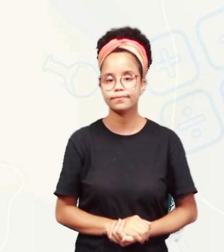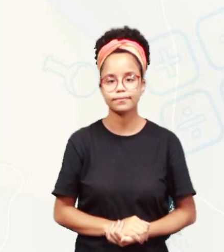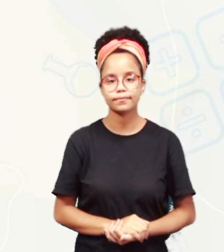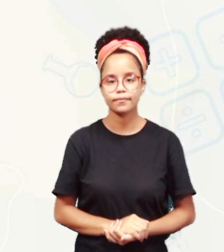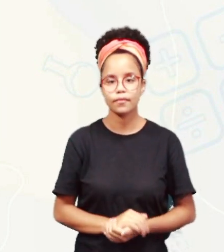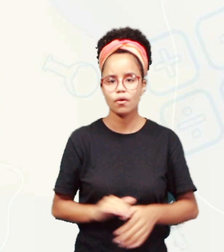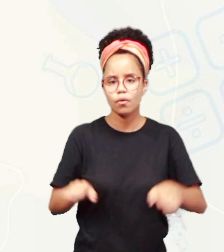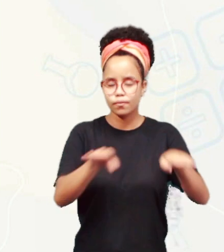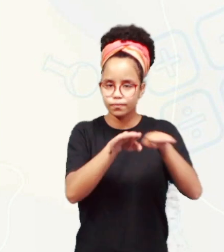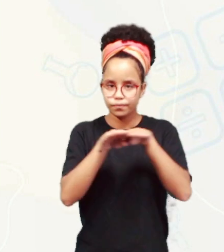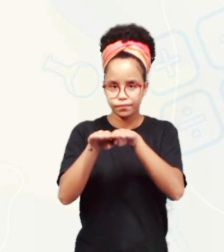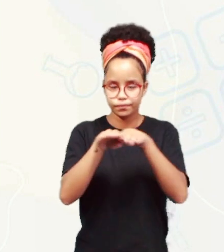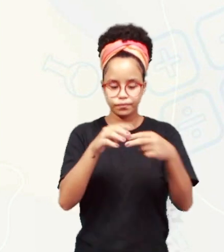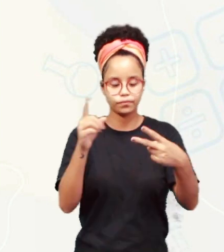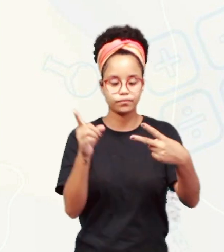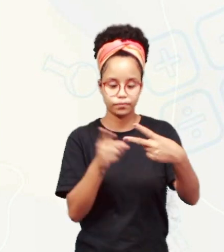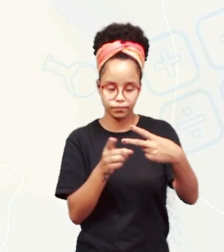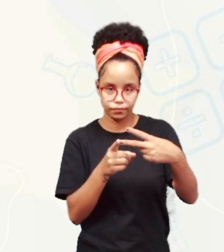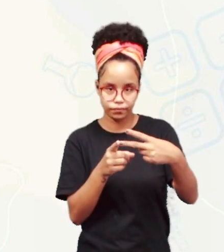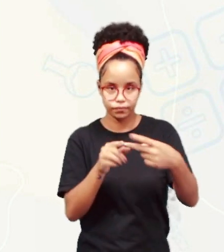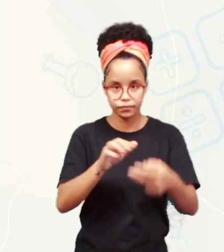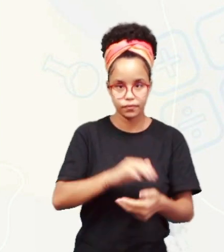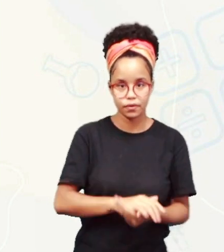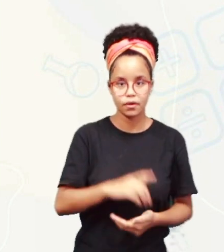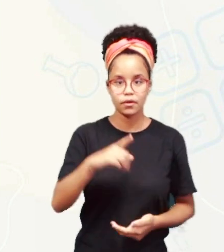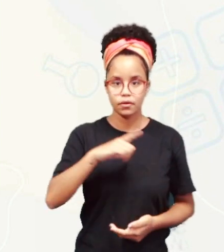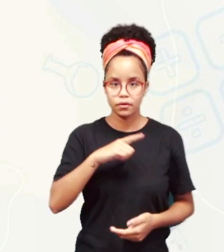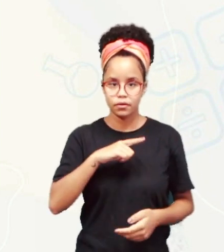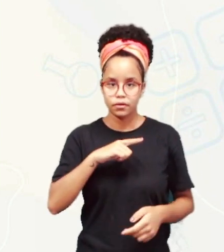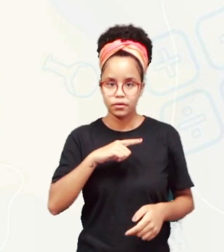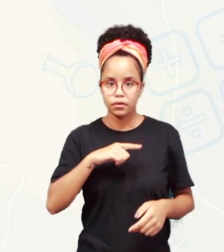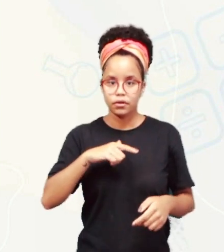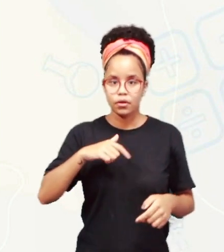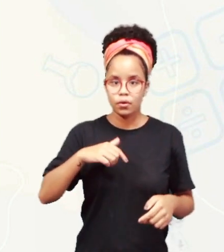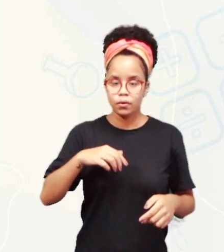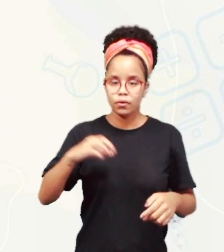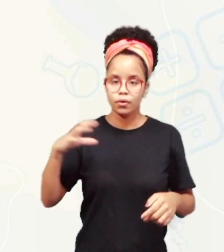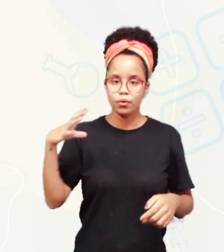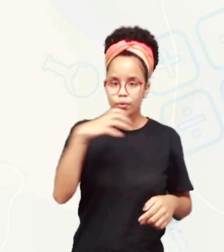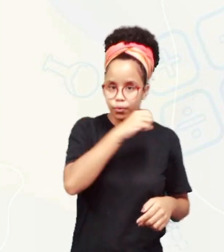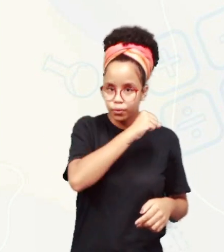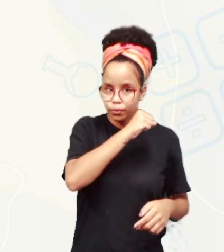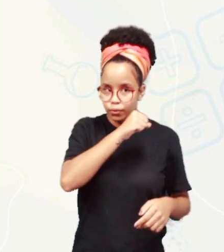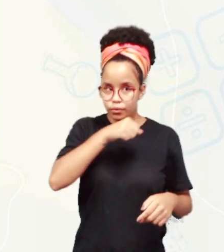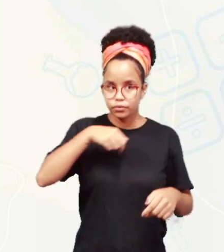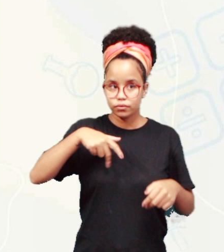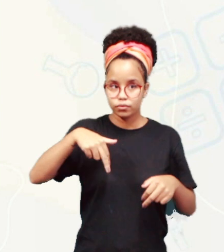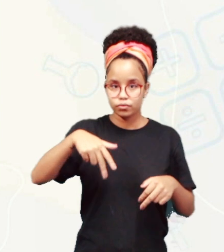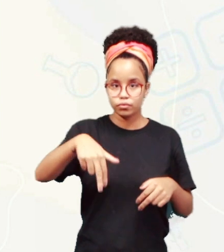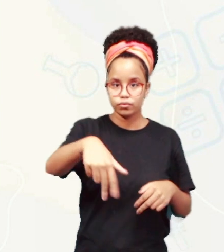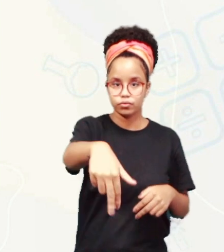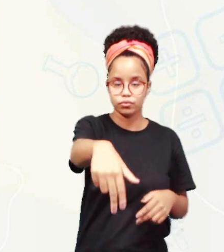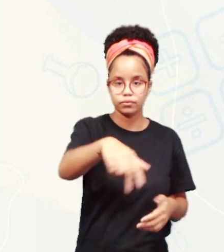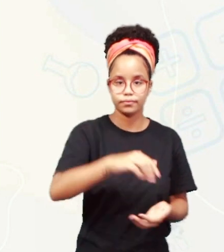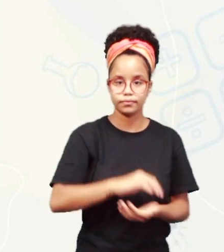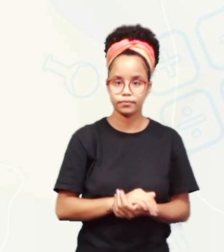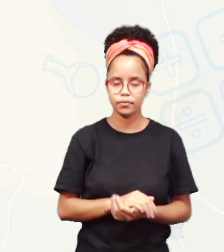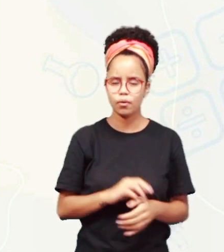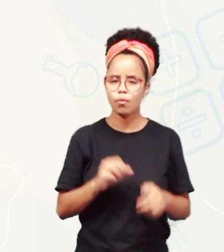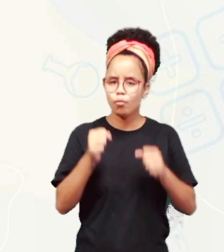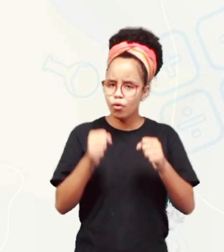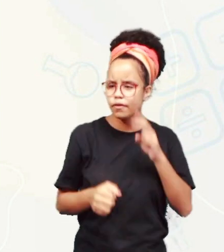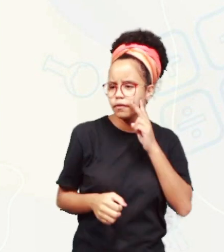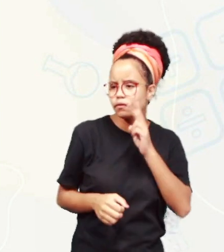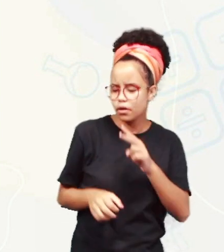e o equilíbrio dinâmico ocorre quando a velocidade do objeto A constante aqui nós podemos ver um